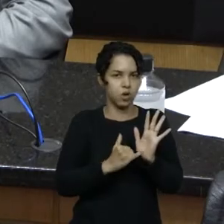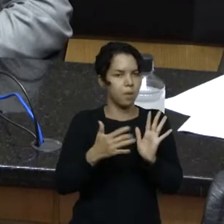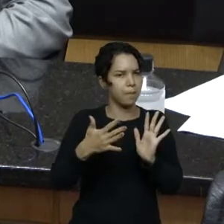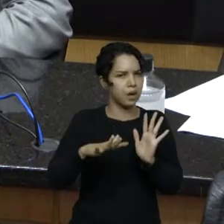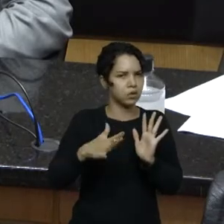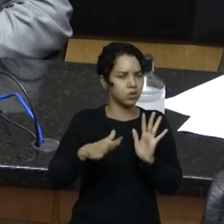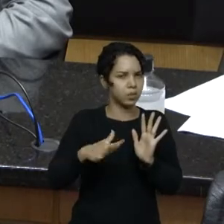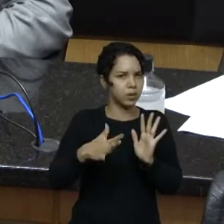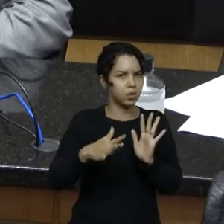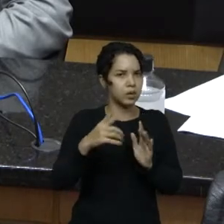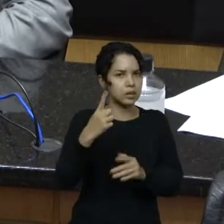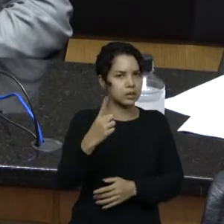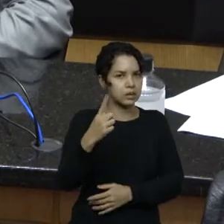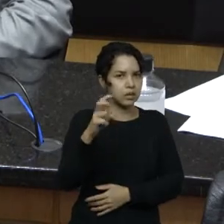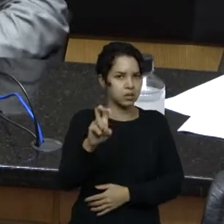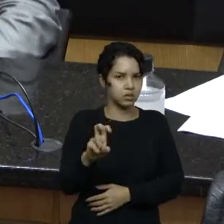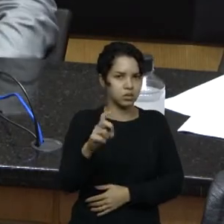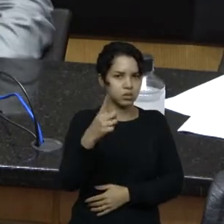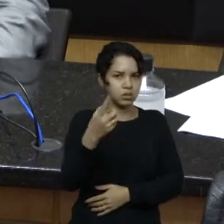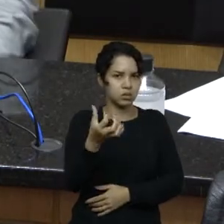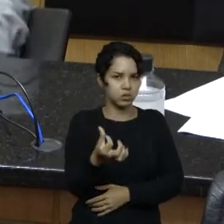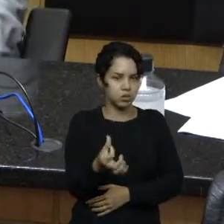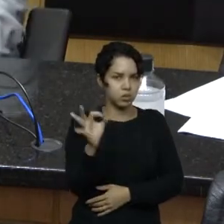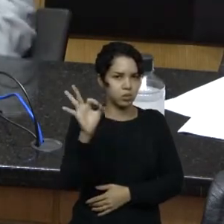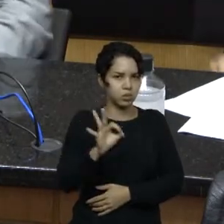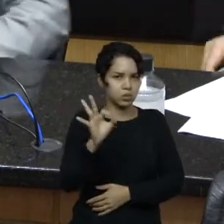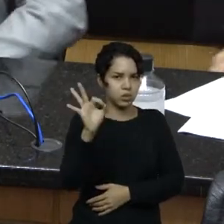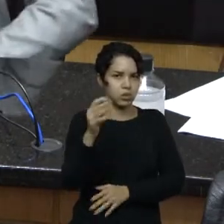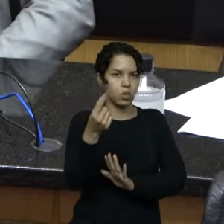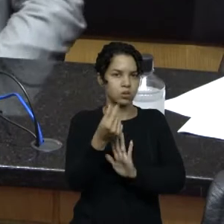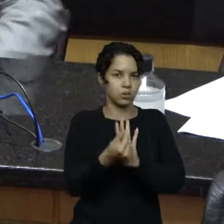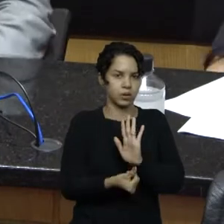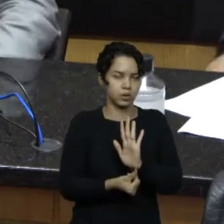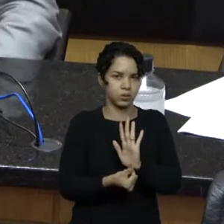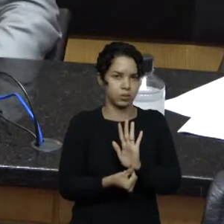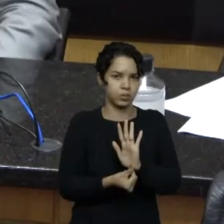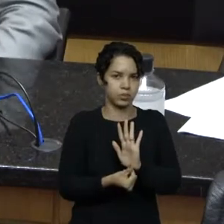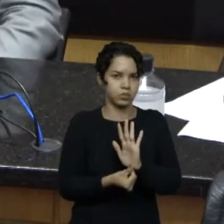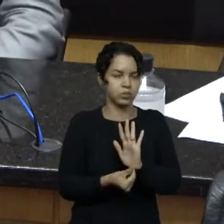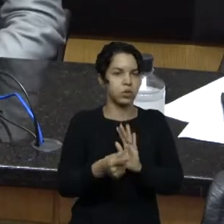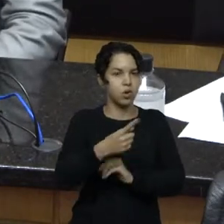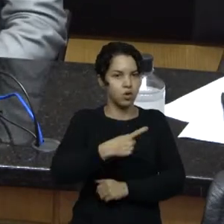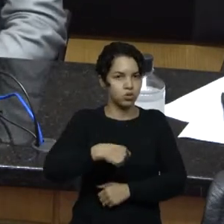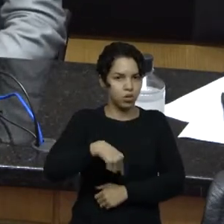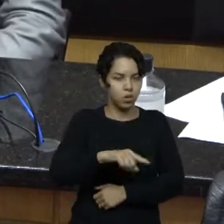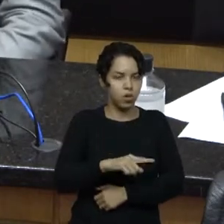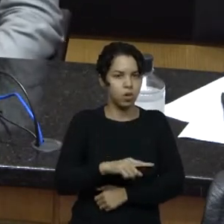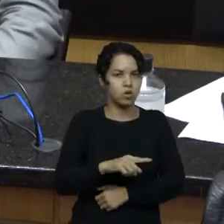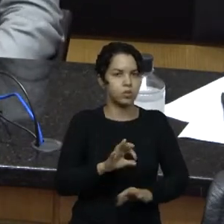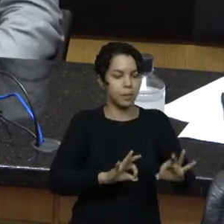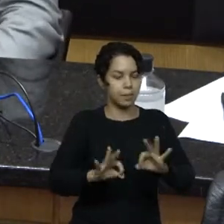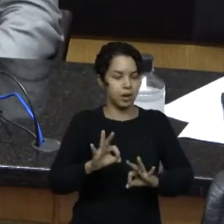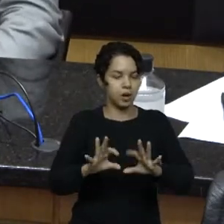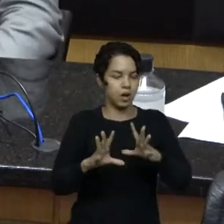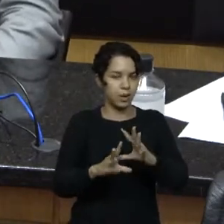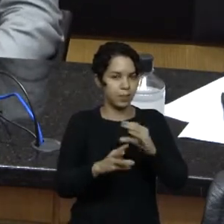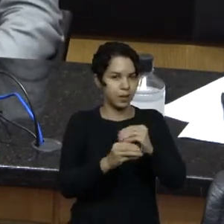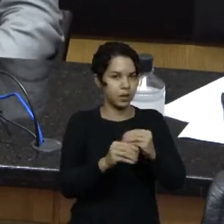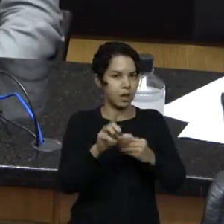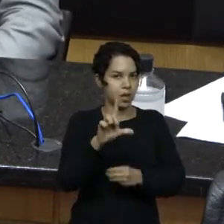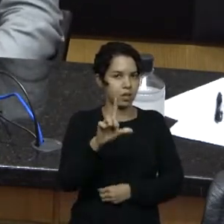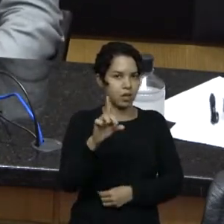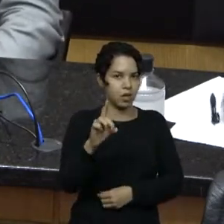aproximadamente 15 16 por cento do orçamento Se quisermos então a emenda aí ele